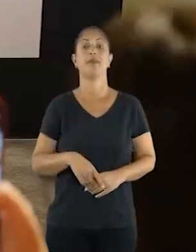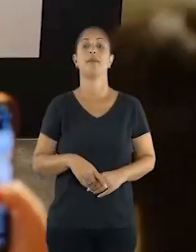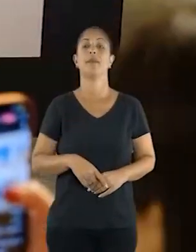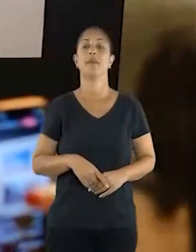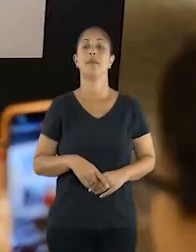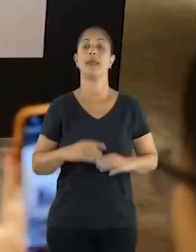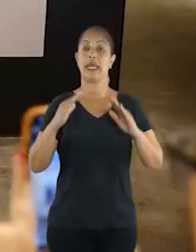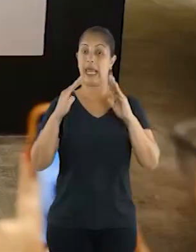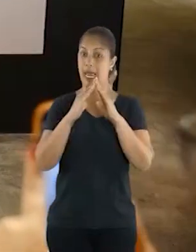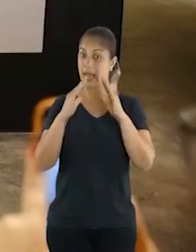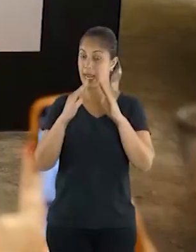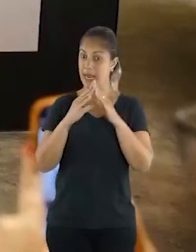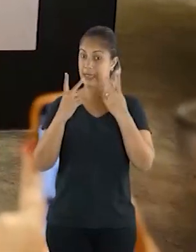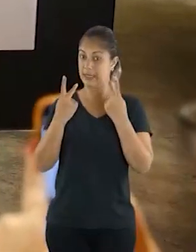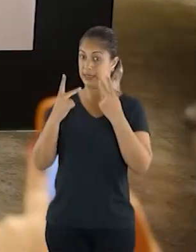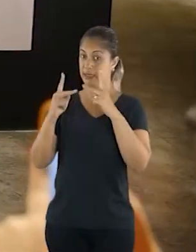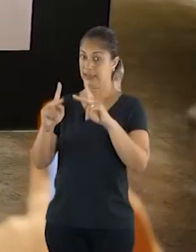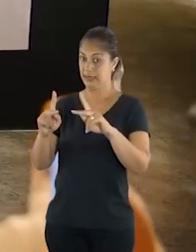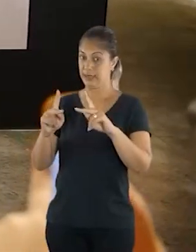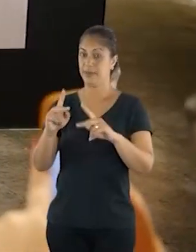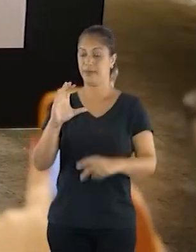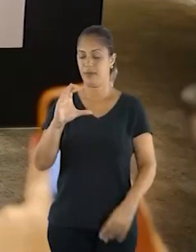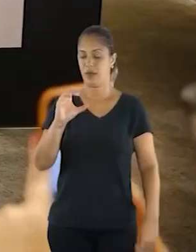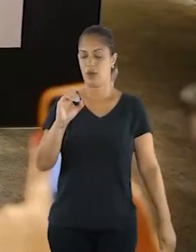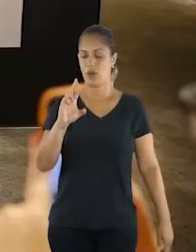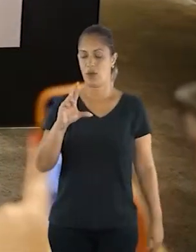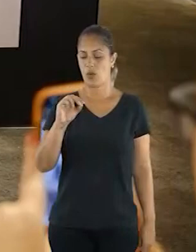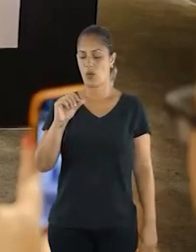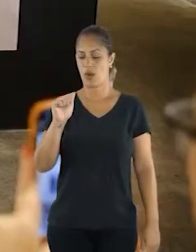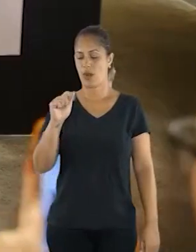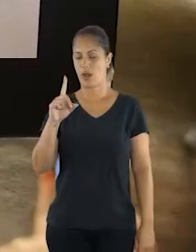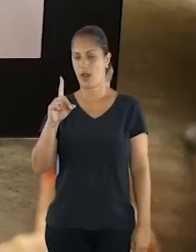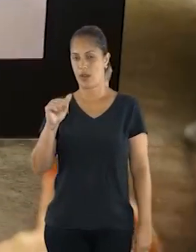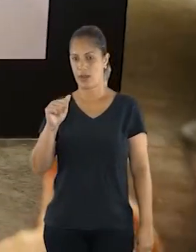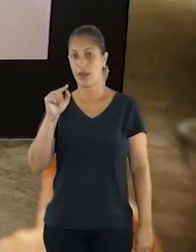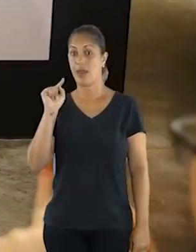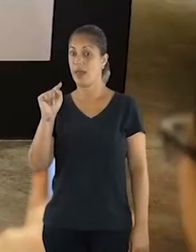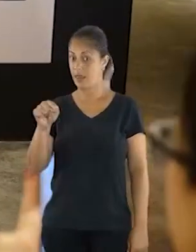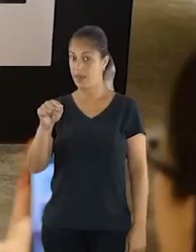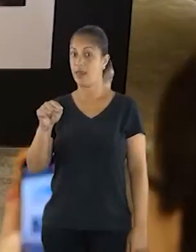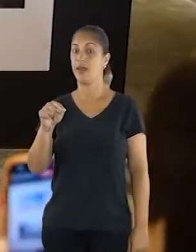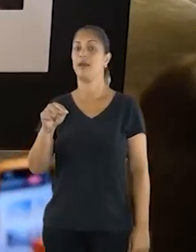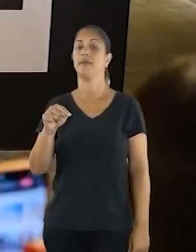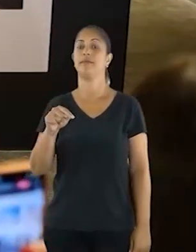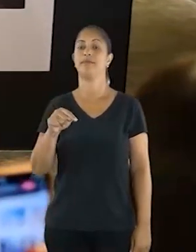a casa dele, que é a Coroada, que é onde ele